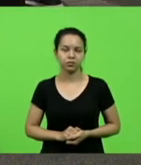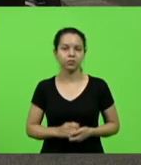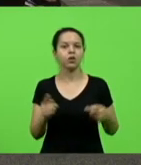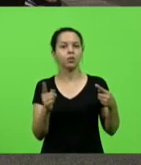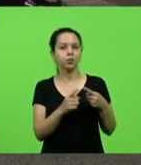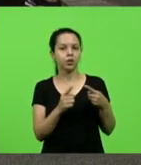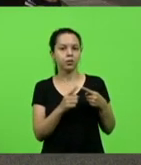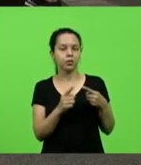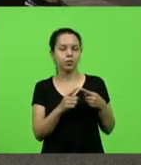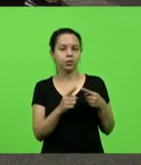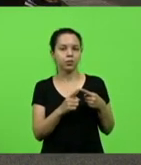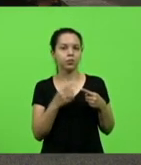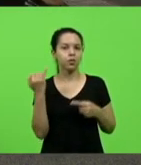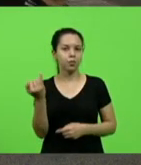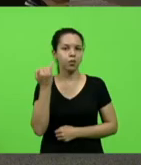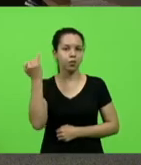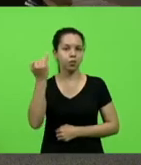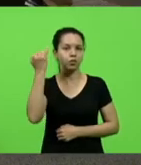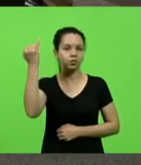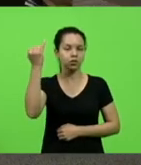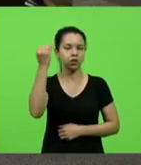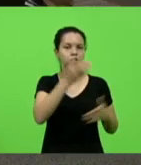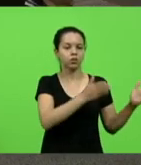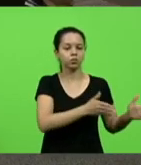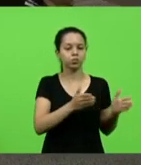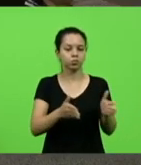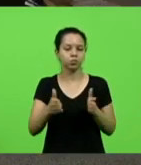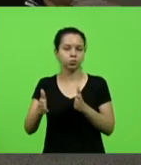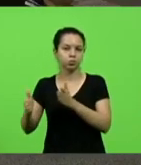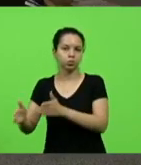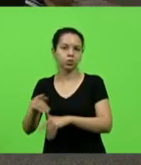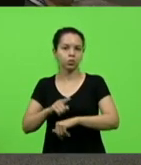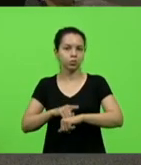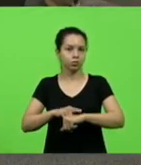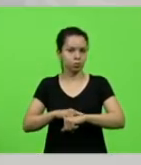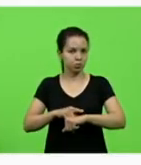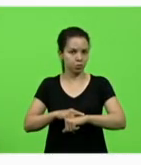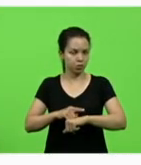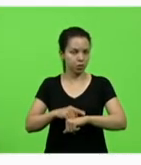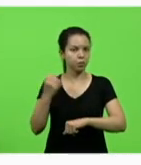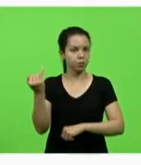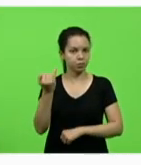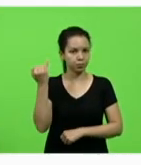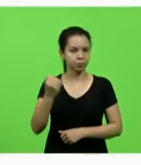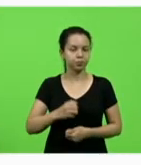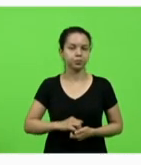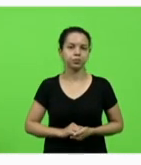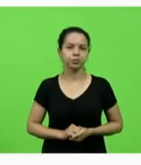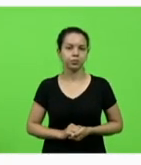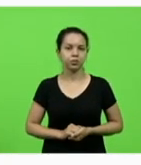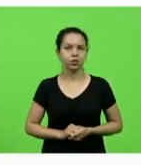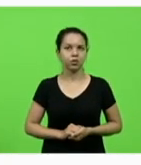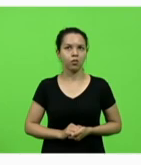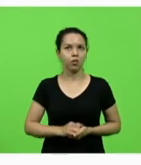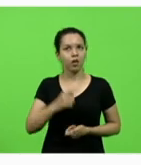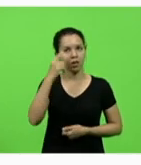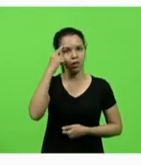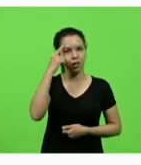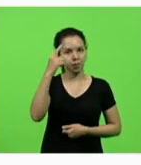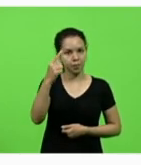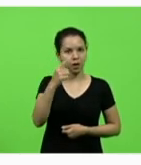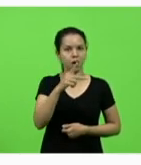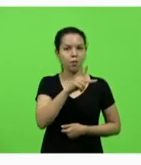Primeiro, a importância da linha do tempo, né? Nós temos a linha do tempo que, vamos lembrar que o PL